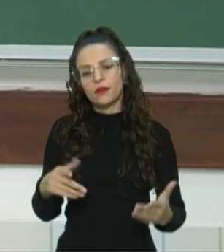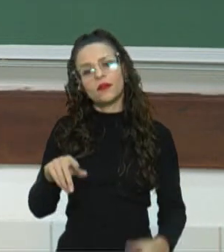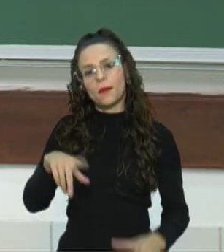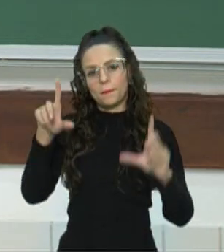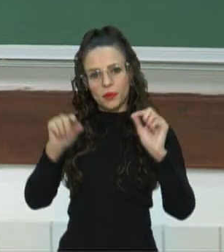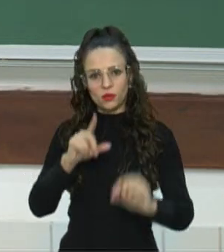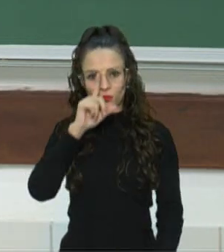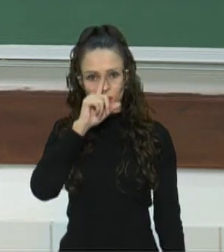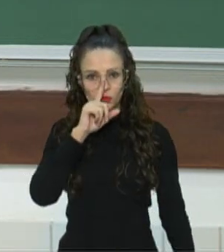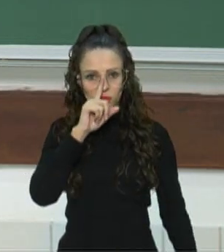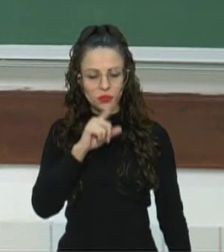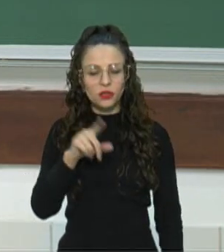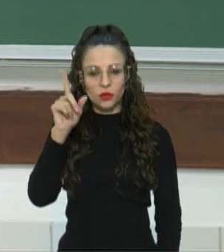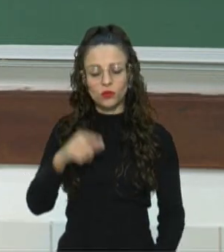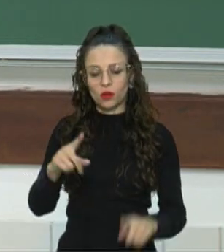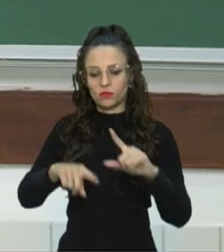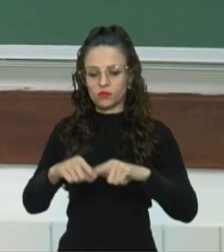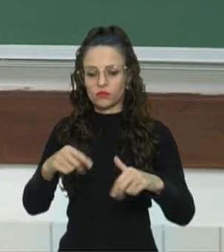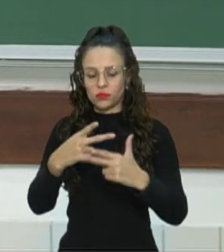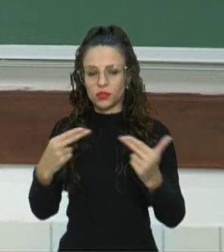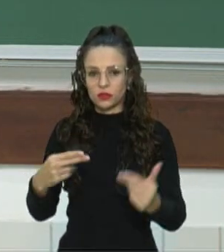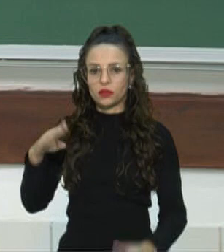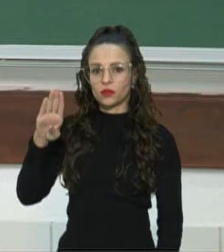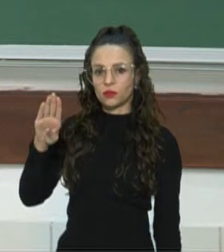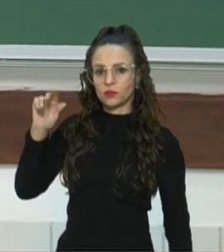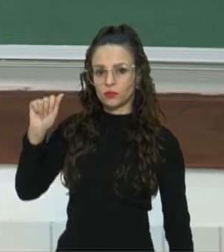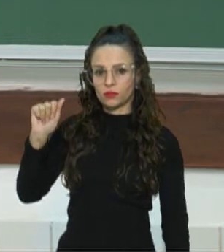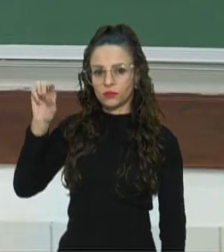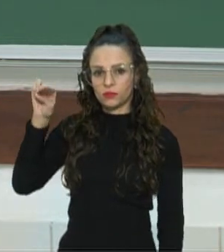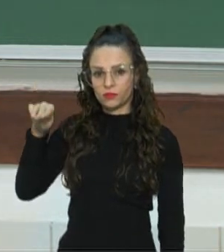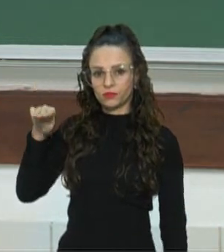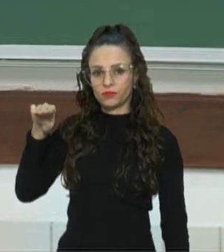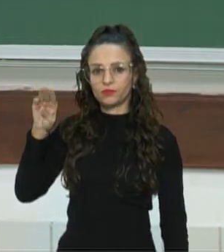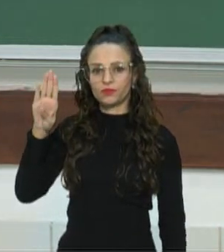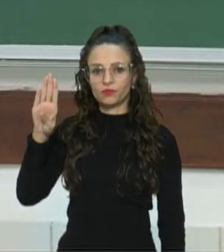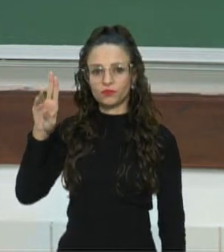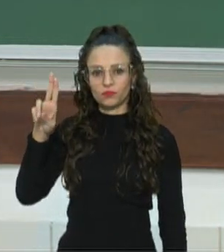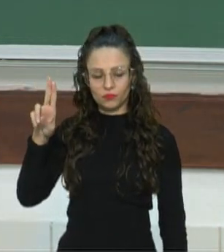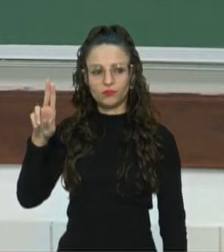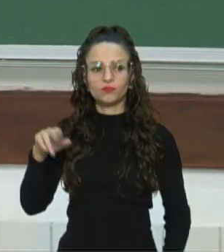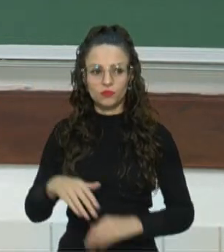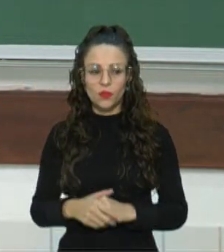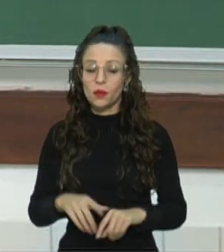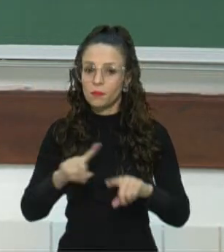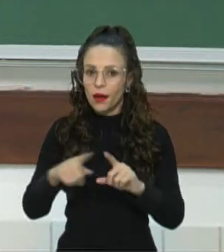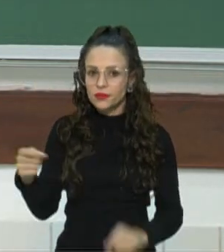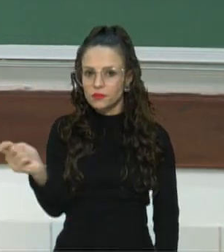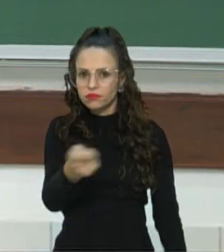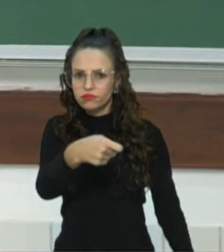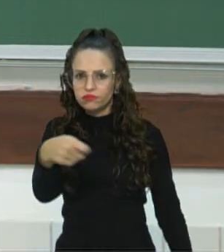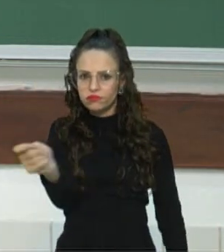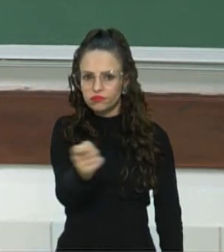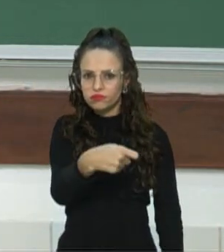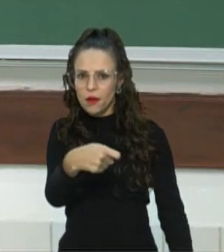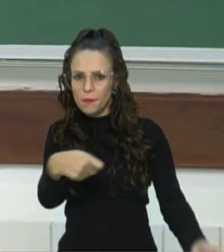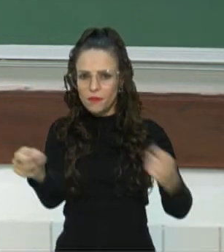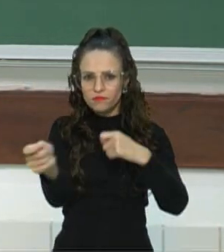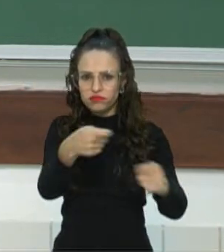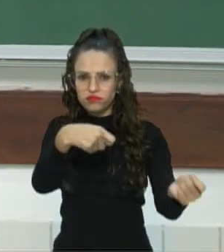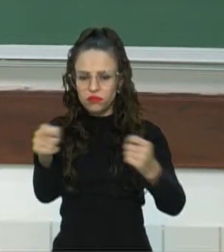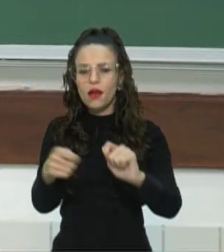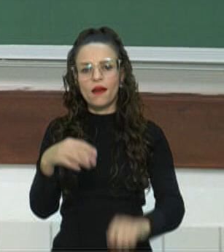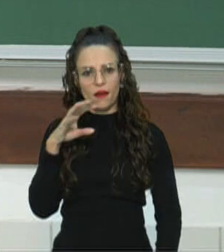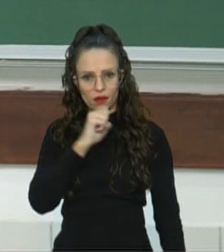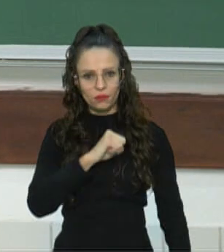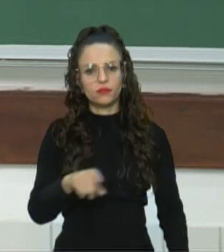que pode levar para os praticantes ali, né? Mas mesmo assim, como os golpes são rápidos e são dados com bastante